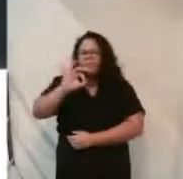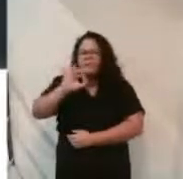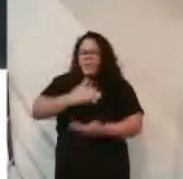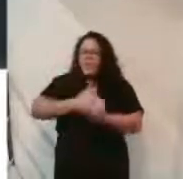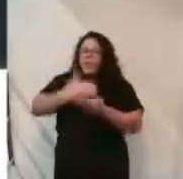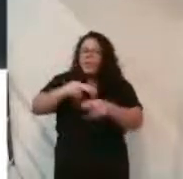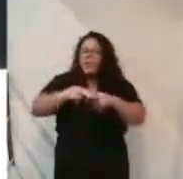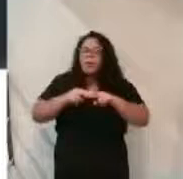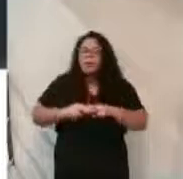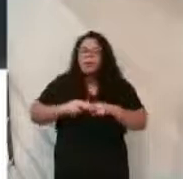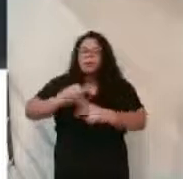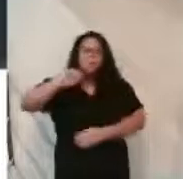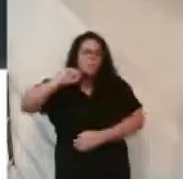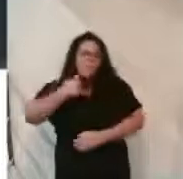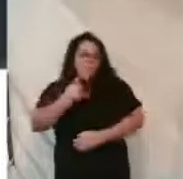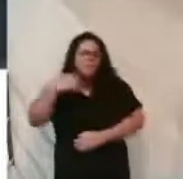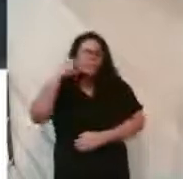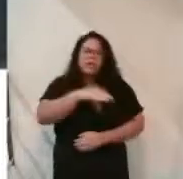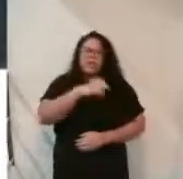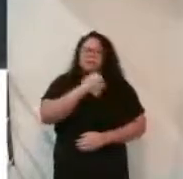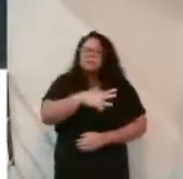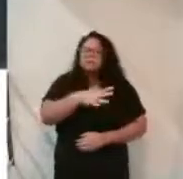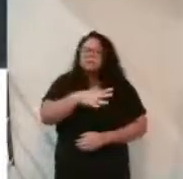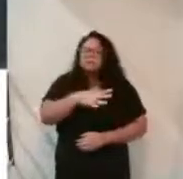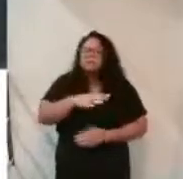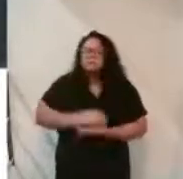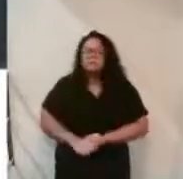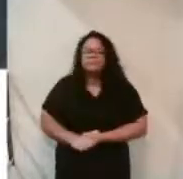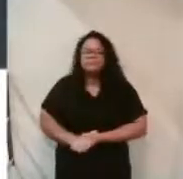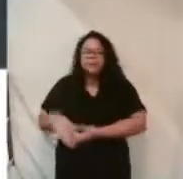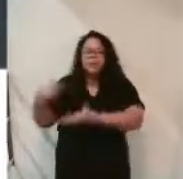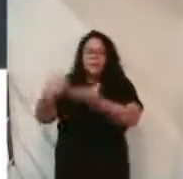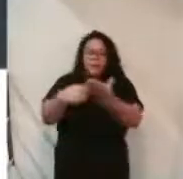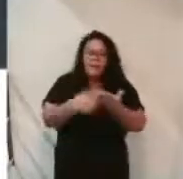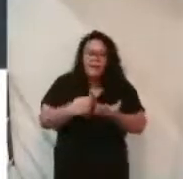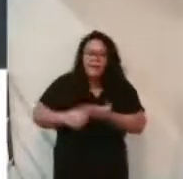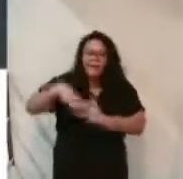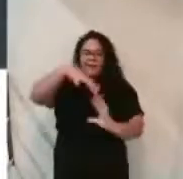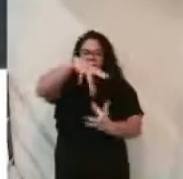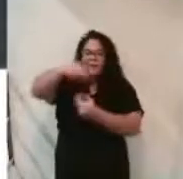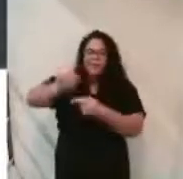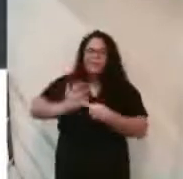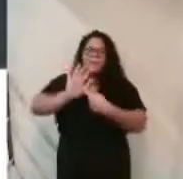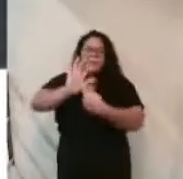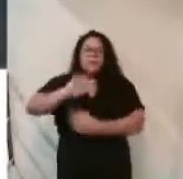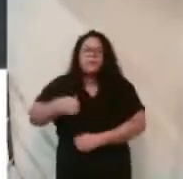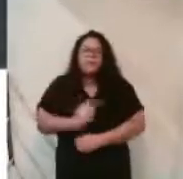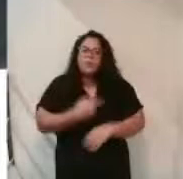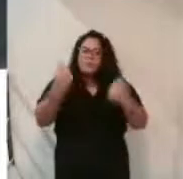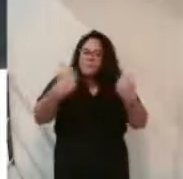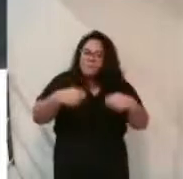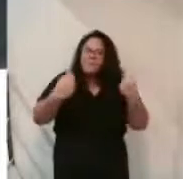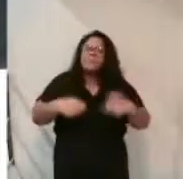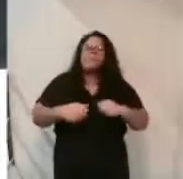compromissos internacionais, mostram que a gente tem que neutralizar isso até 50% até 2030, daqui